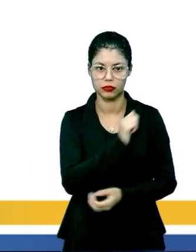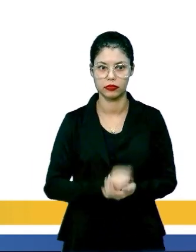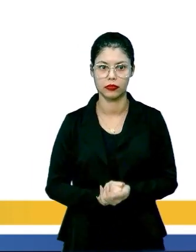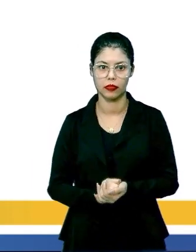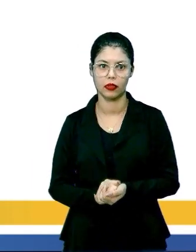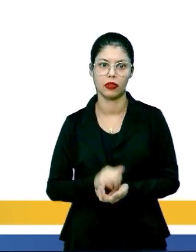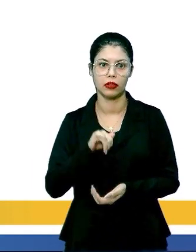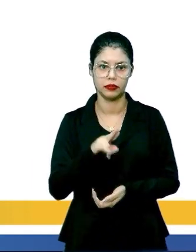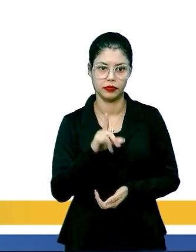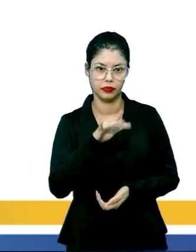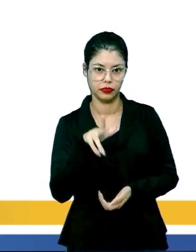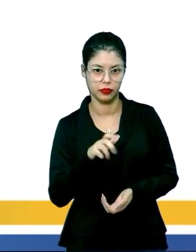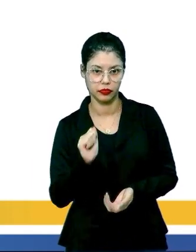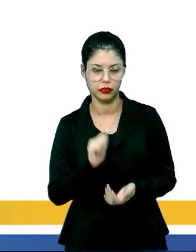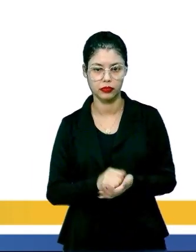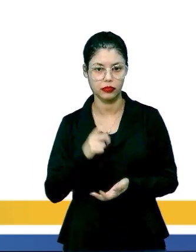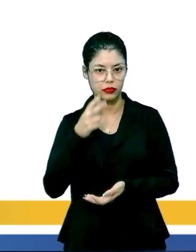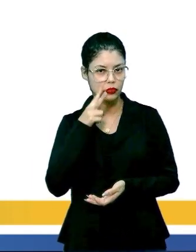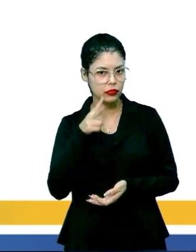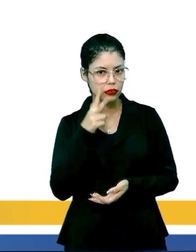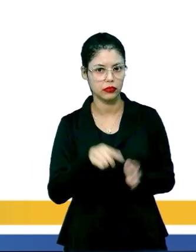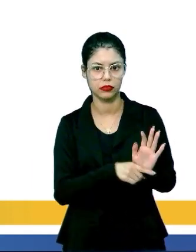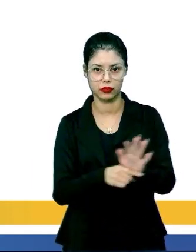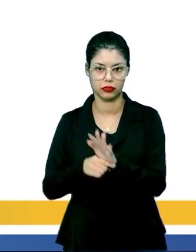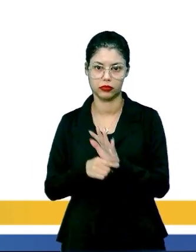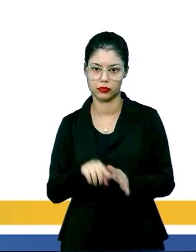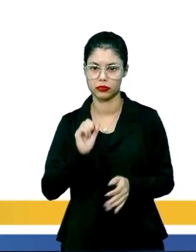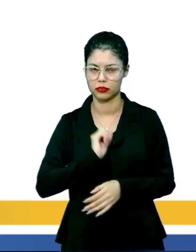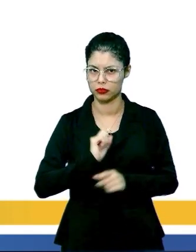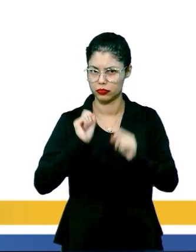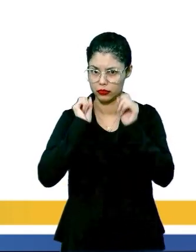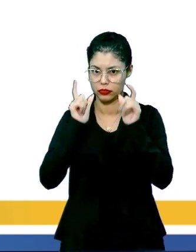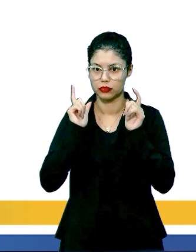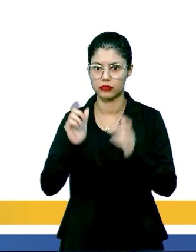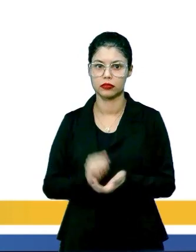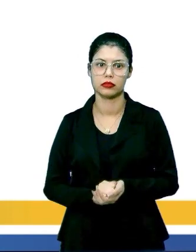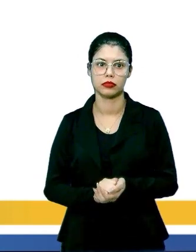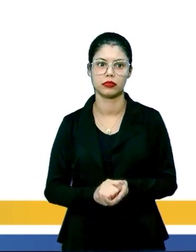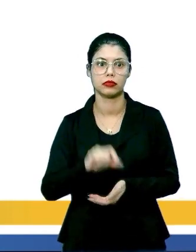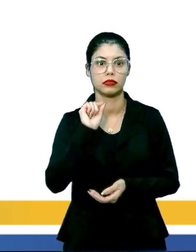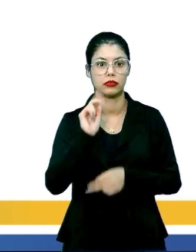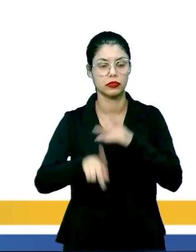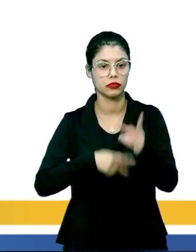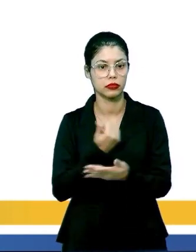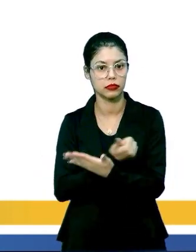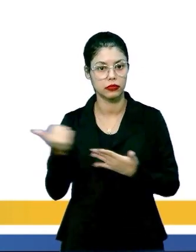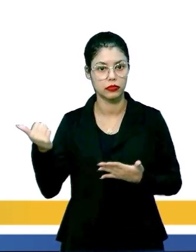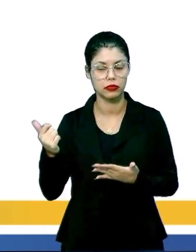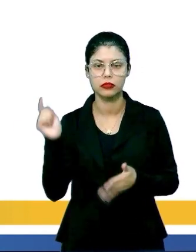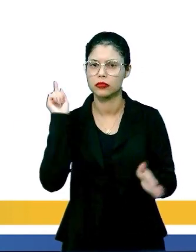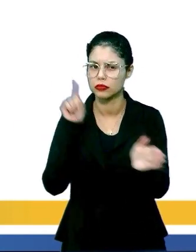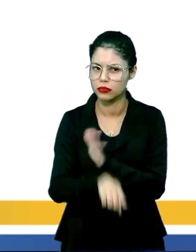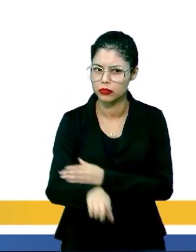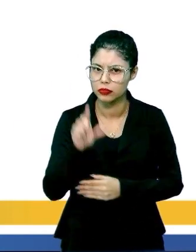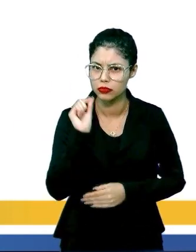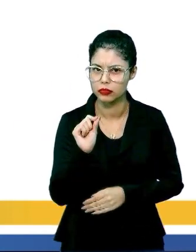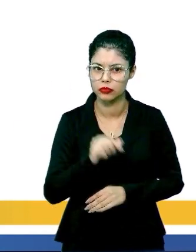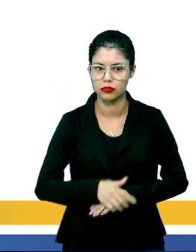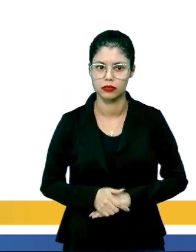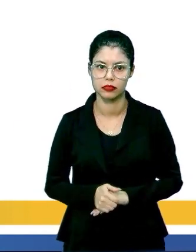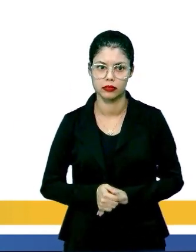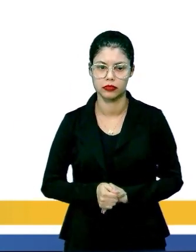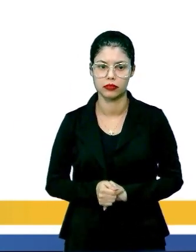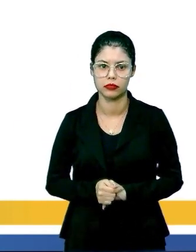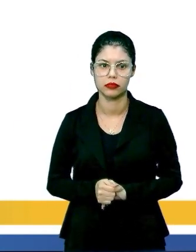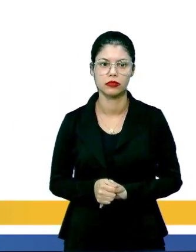A mobilização analisada representou um alerta na medida em que a ação popular questionava o